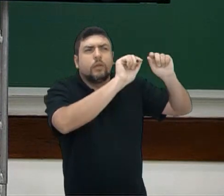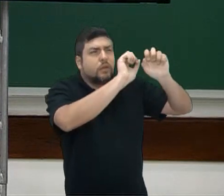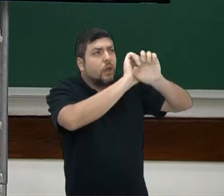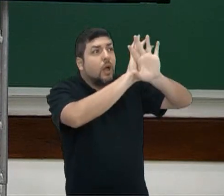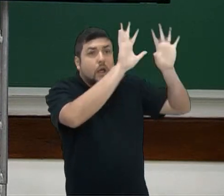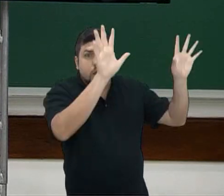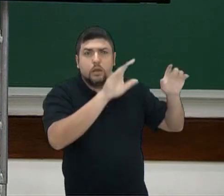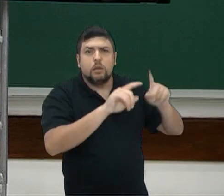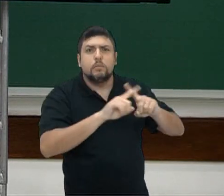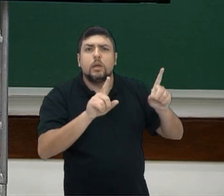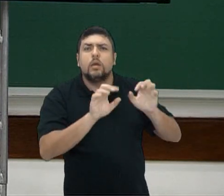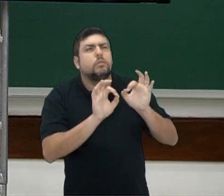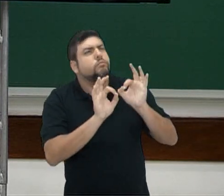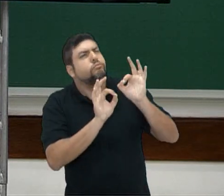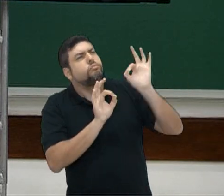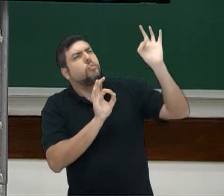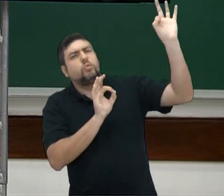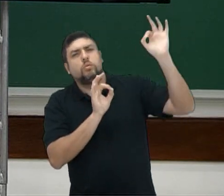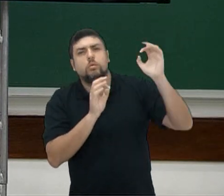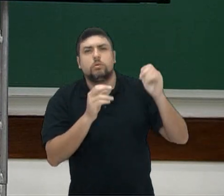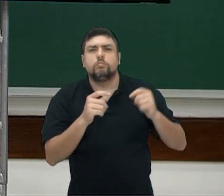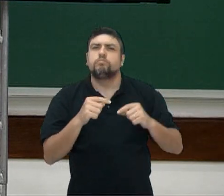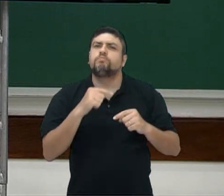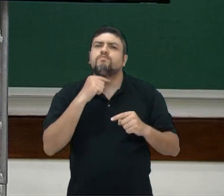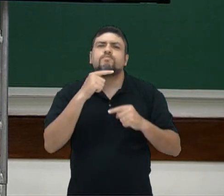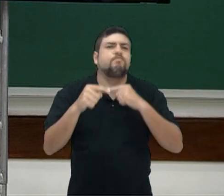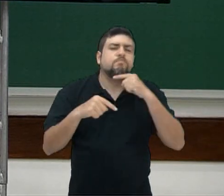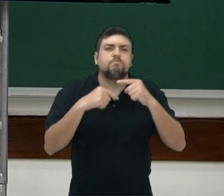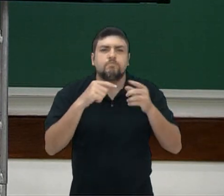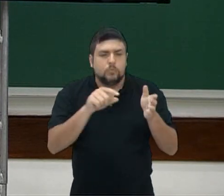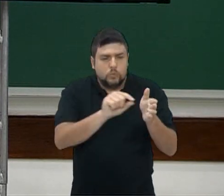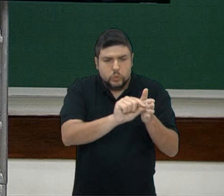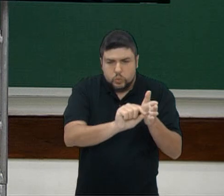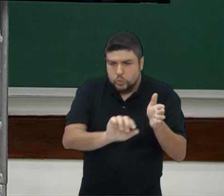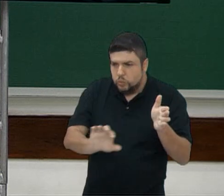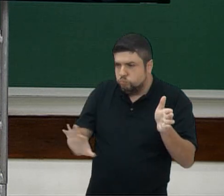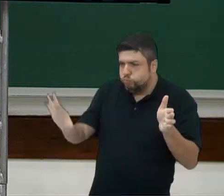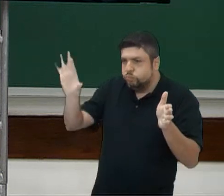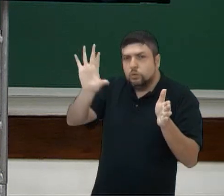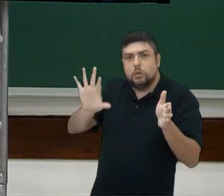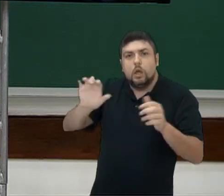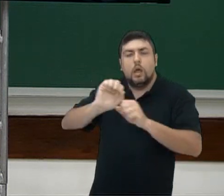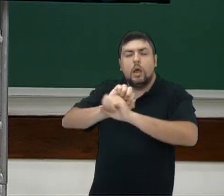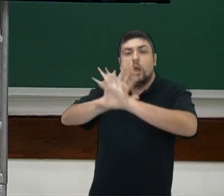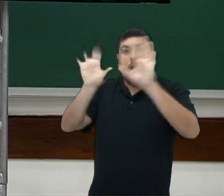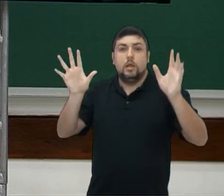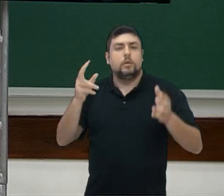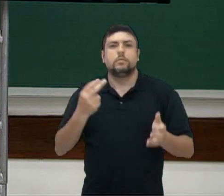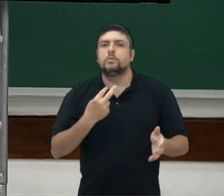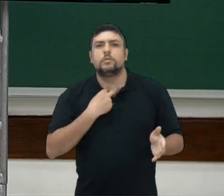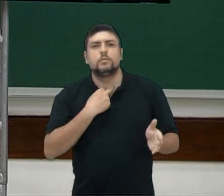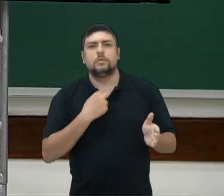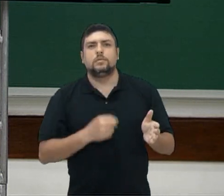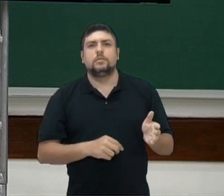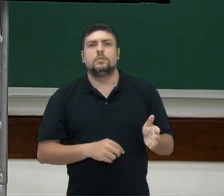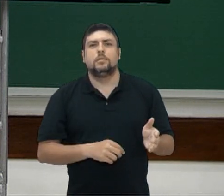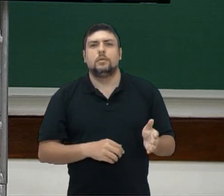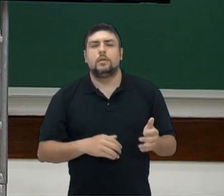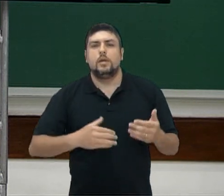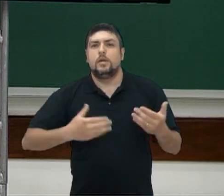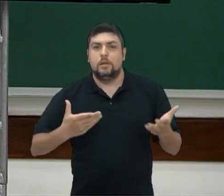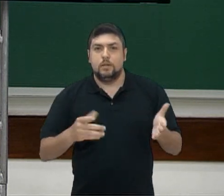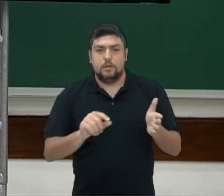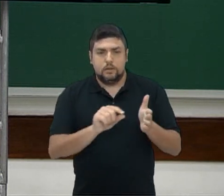entretanto, estão muito longe. E aí você não consegue ter uma imagem tão ampla. Aí você precisaria de uma abertura muito maior, que é o que temos